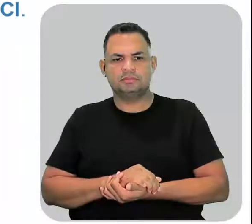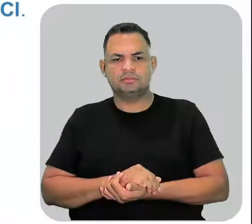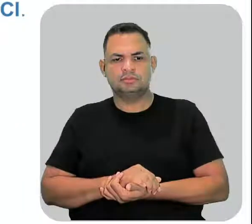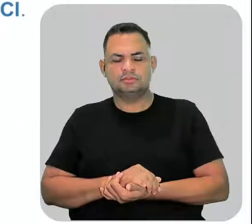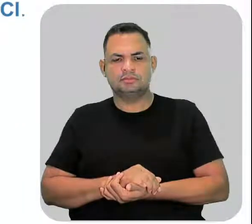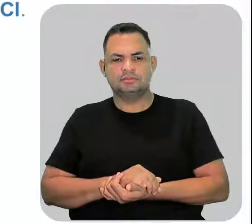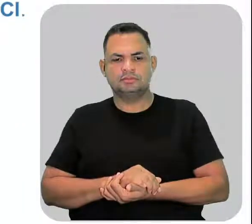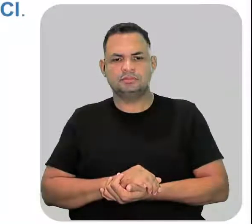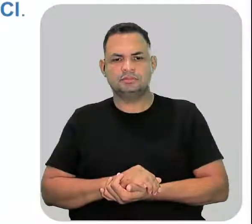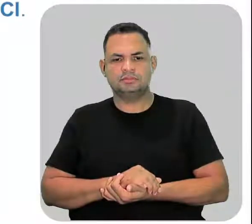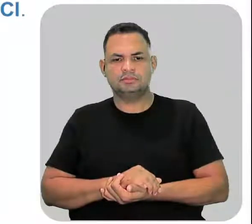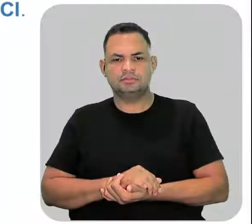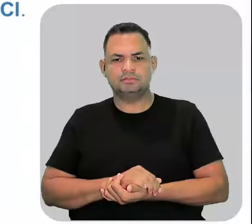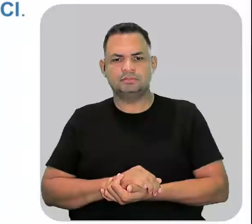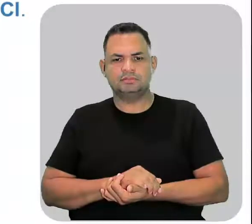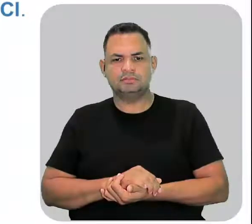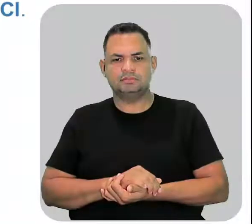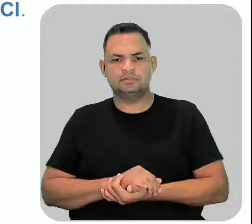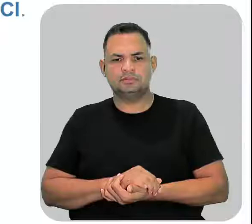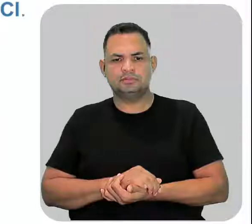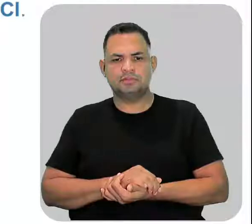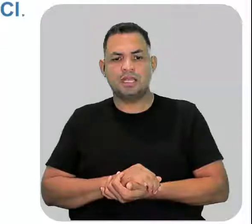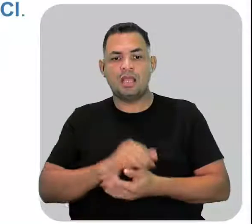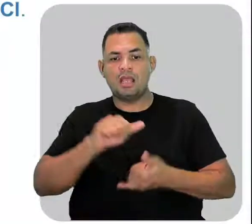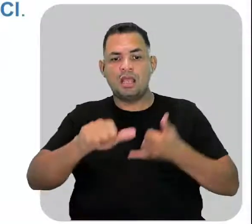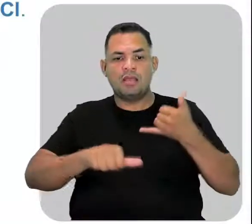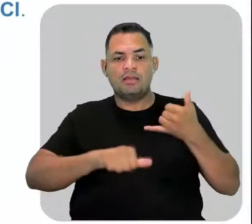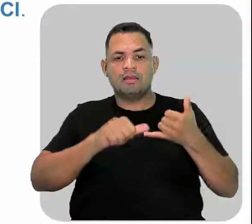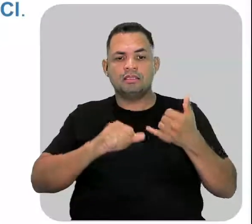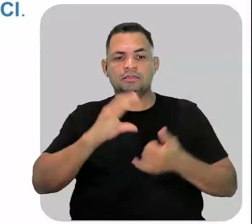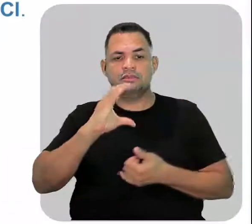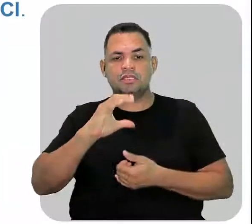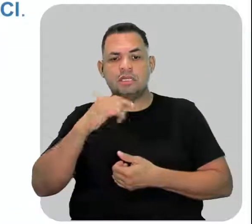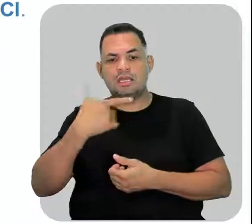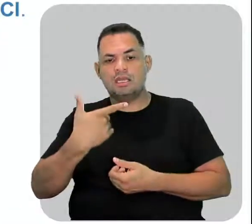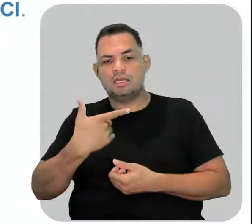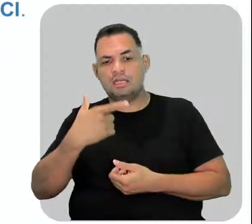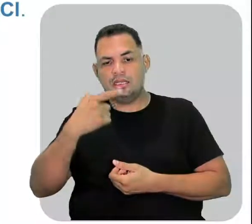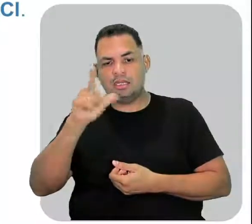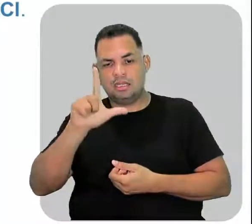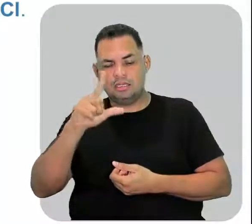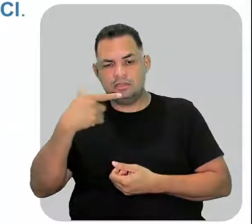CH2, CH3, que vai reagir com o Cl2.